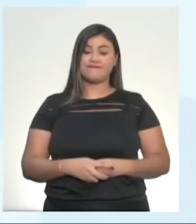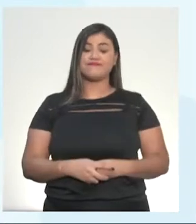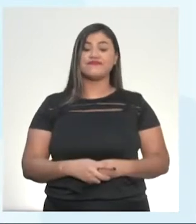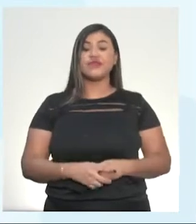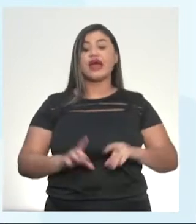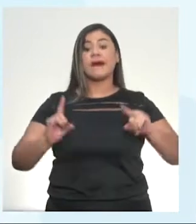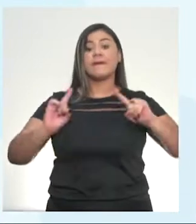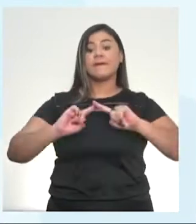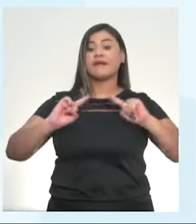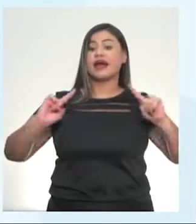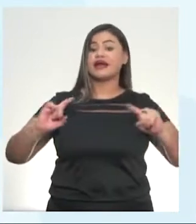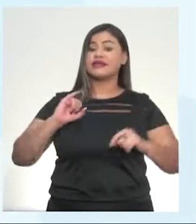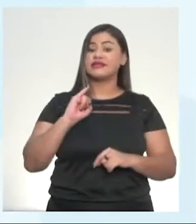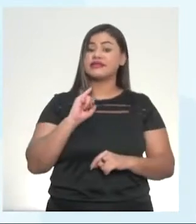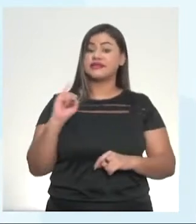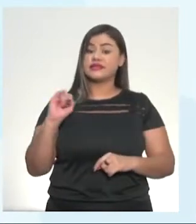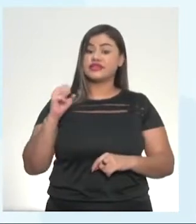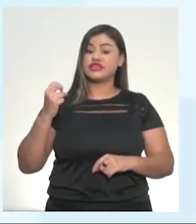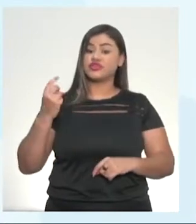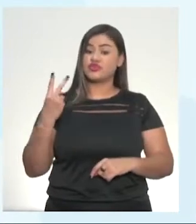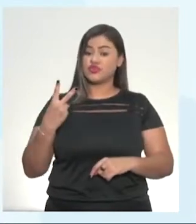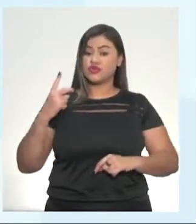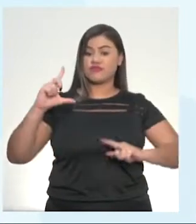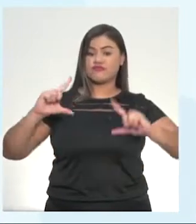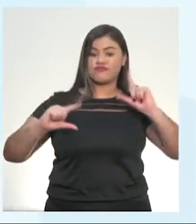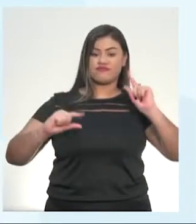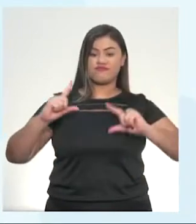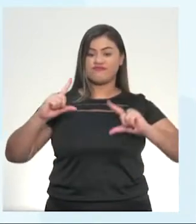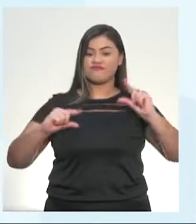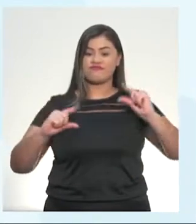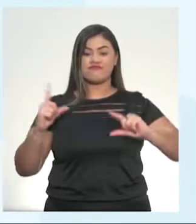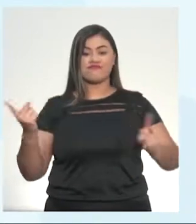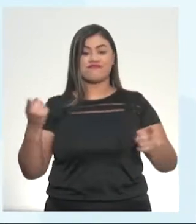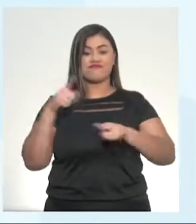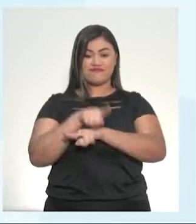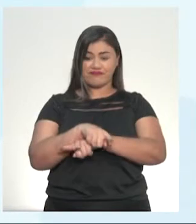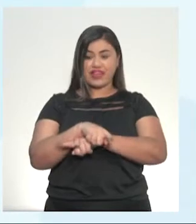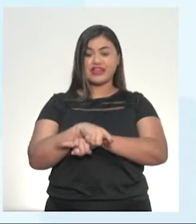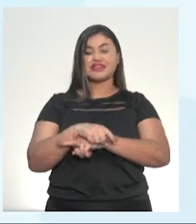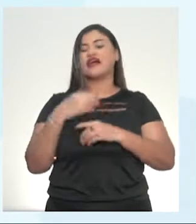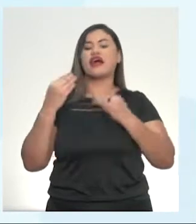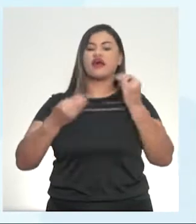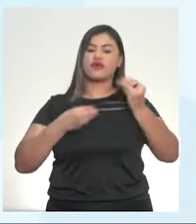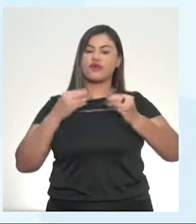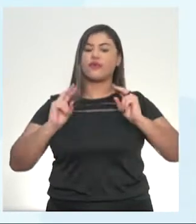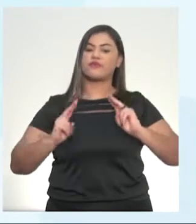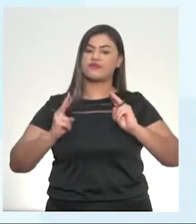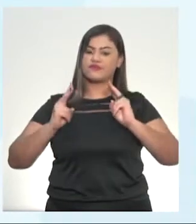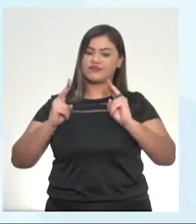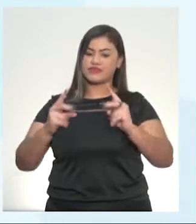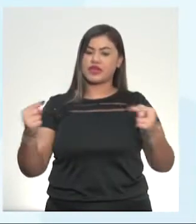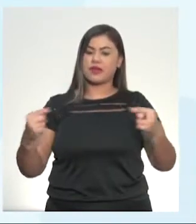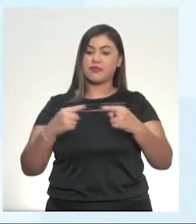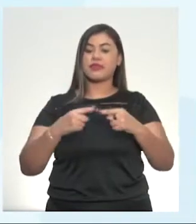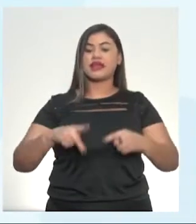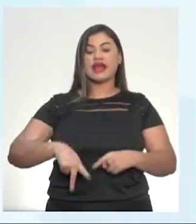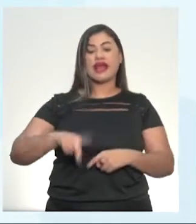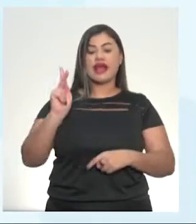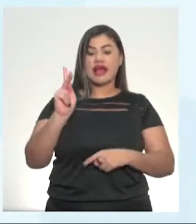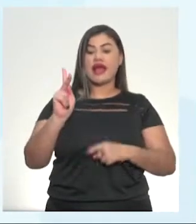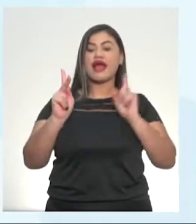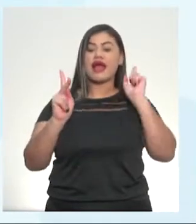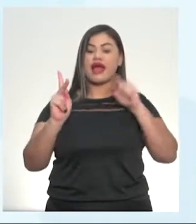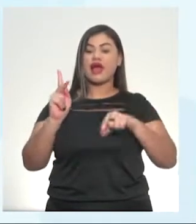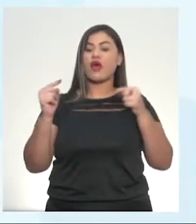se duas grandezas são inversamente proporcionais, a constante de proporcionalidade K